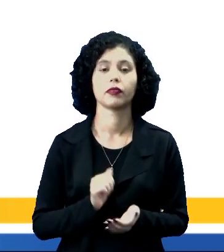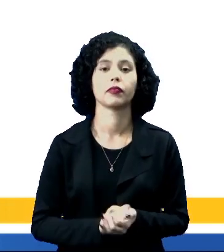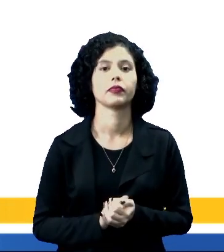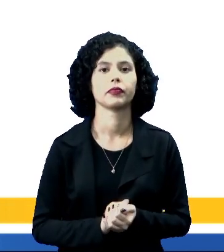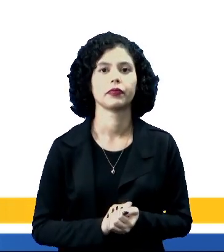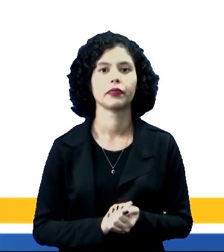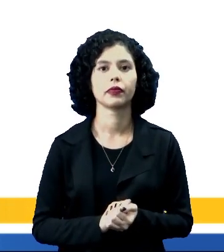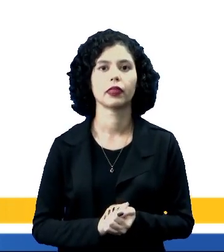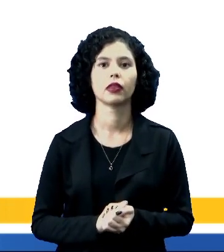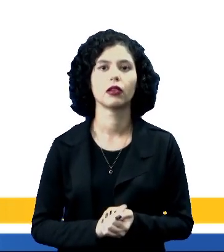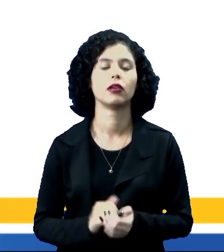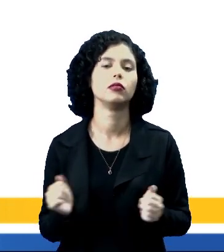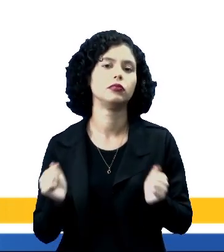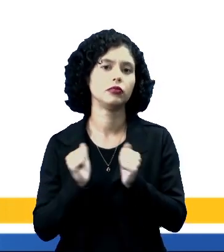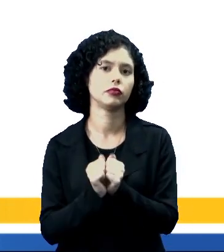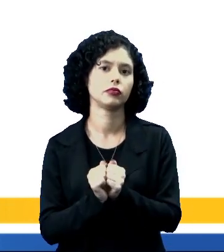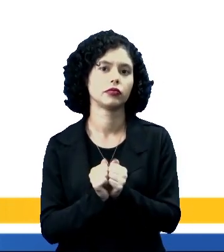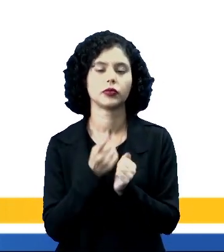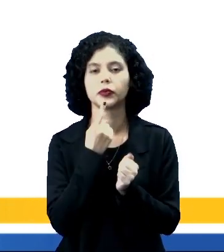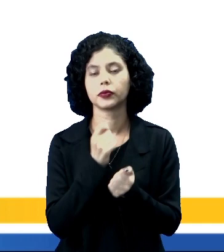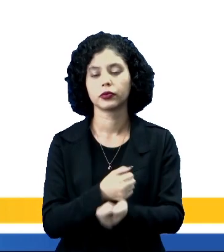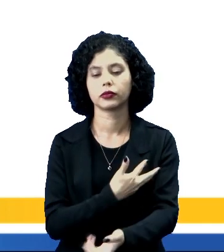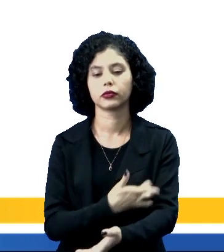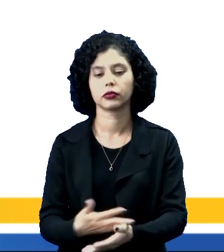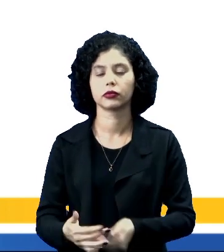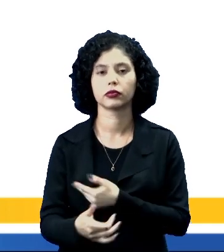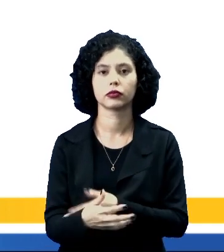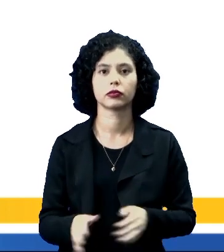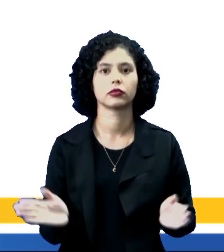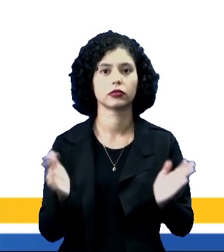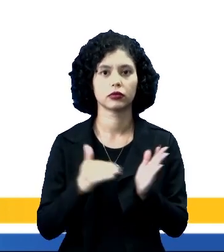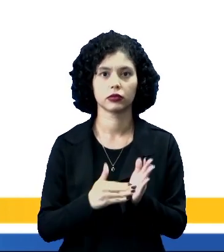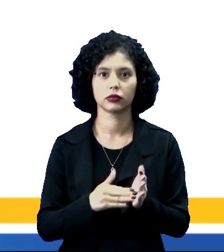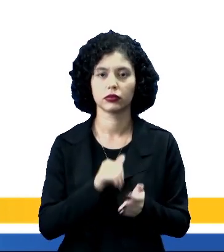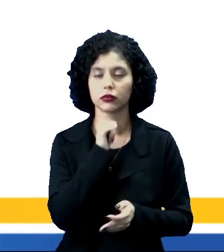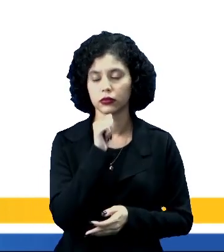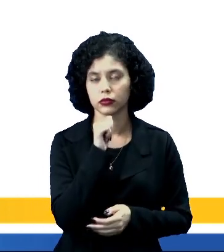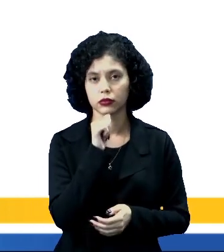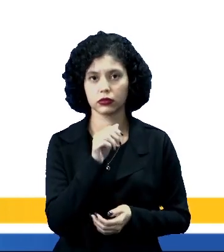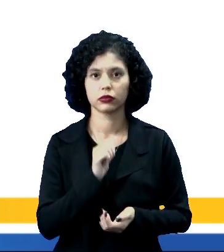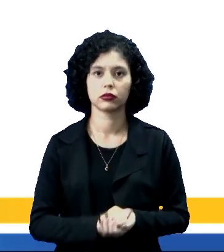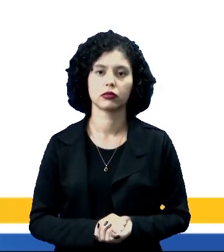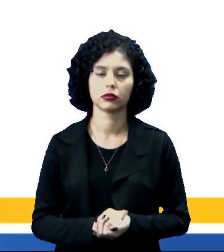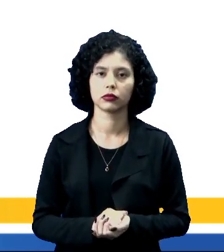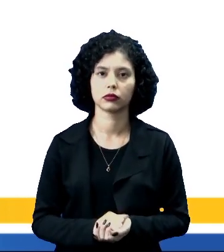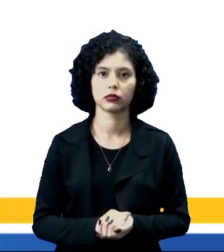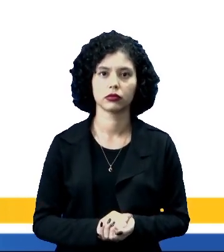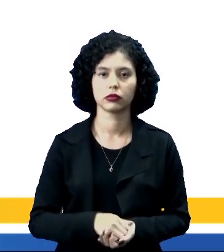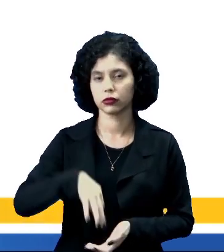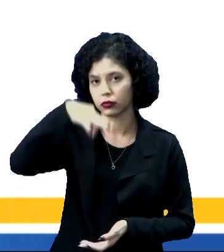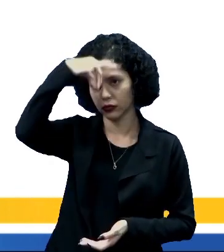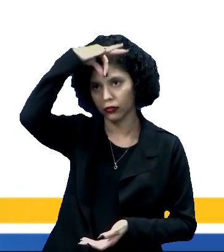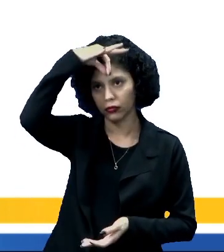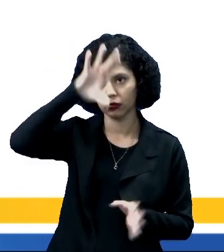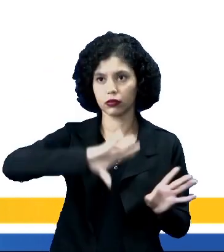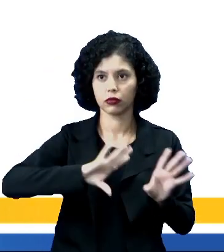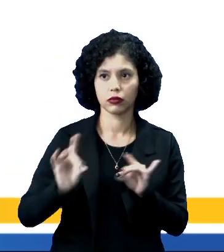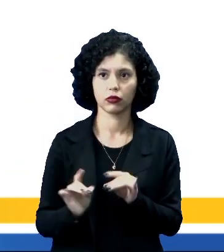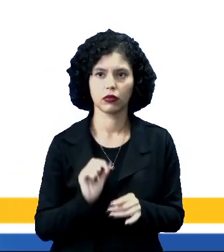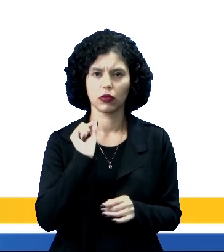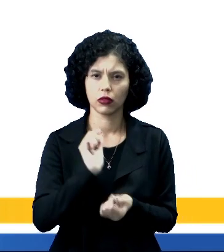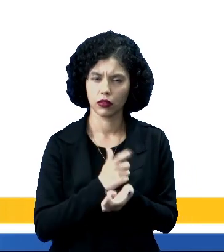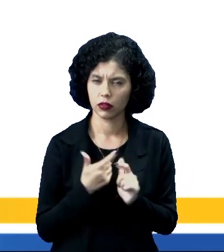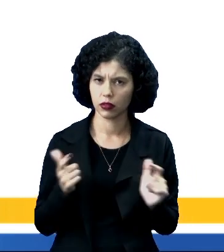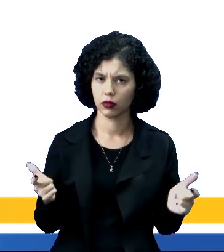sua eliminação junto ao sangue através da vagina e esse processo ele acontece quando os níveis de